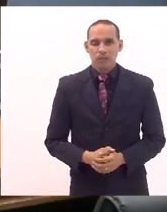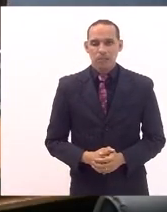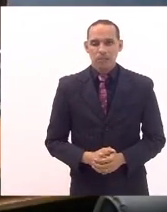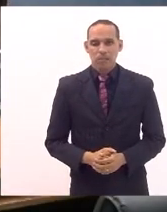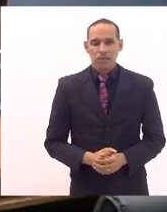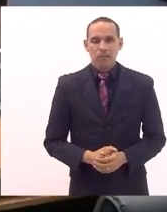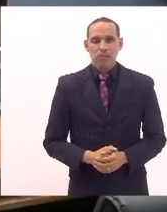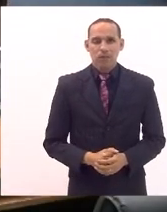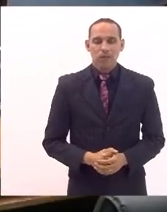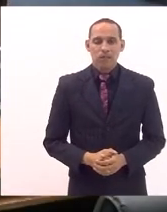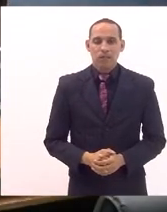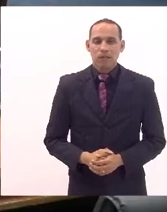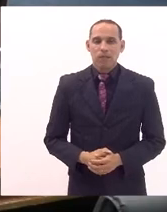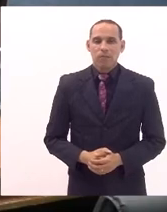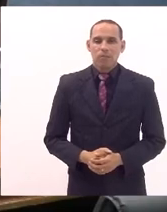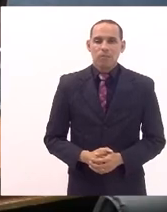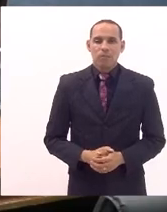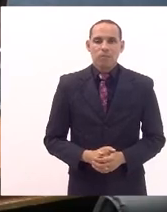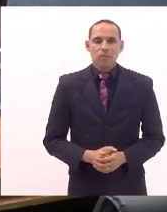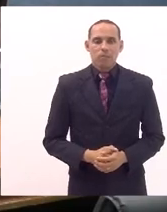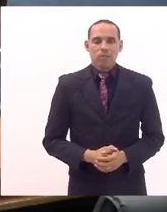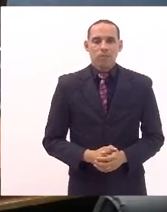E aí